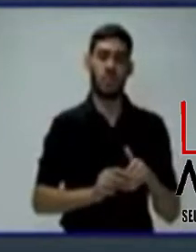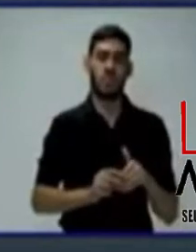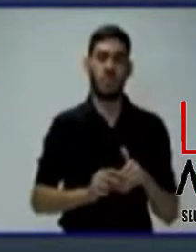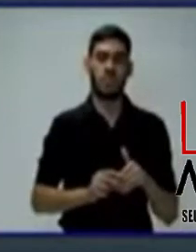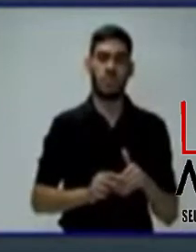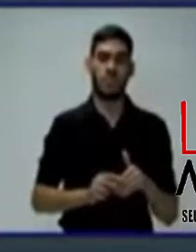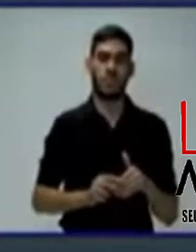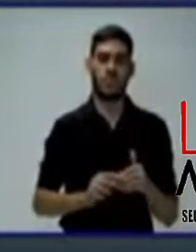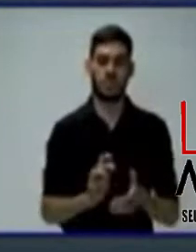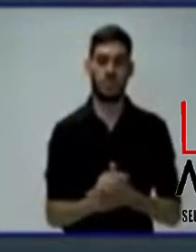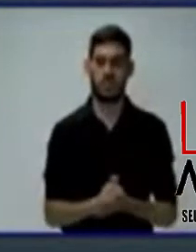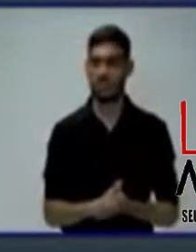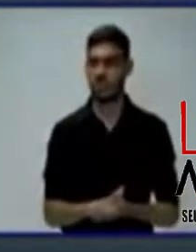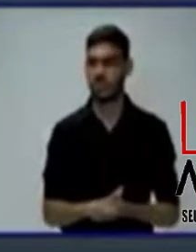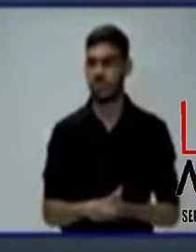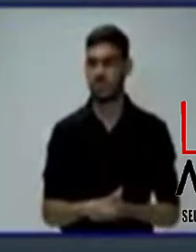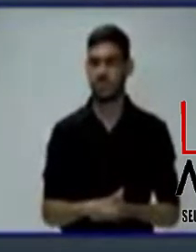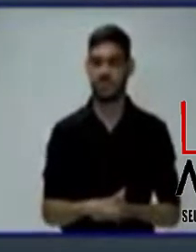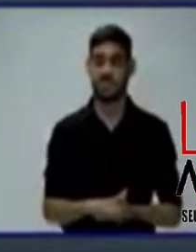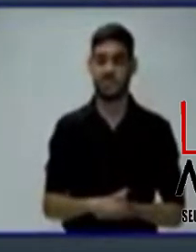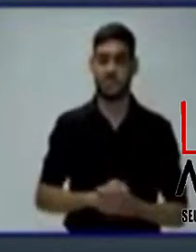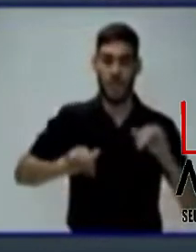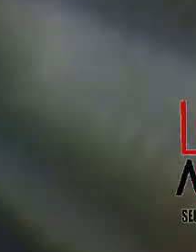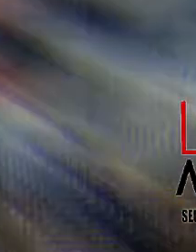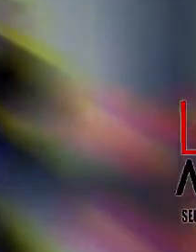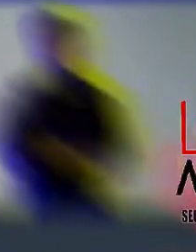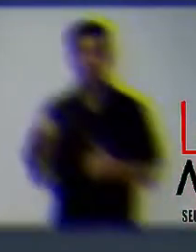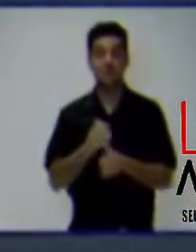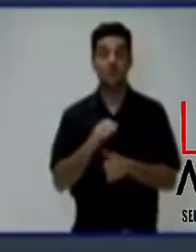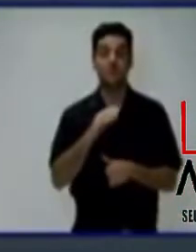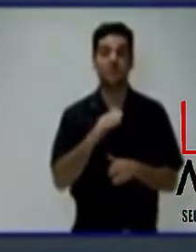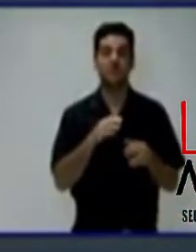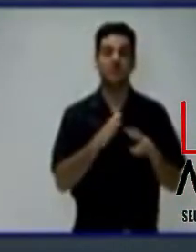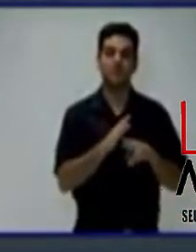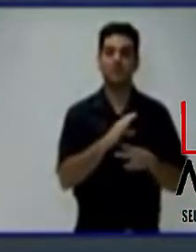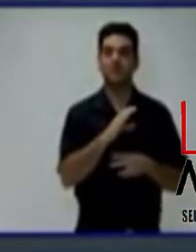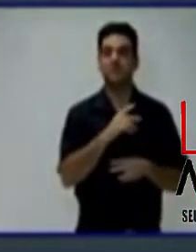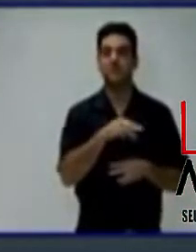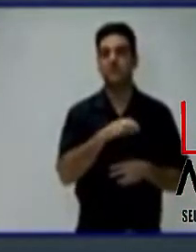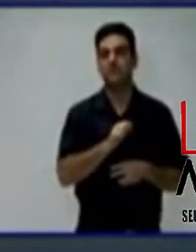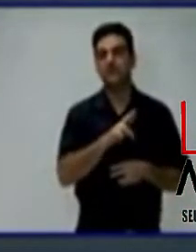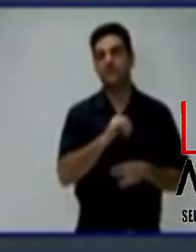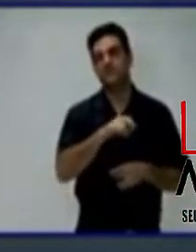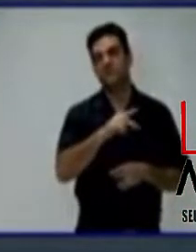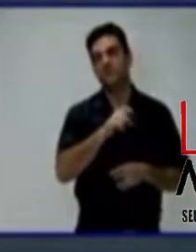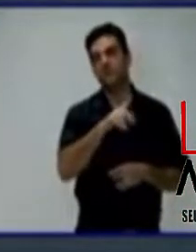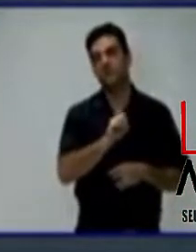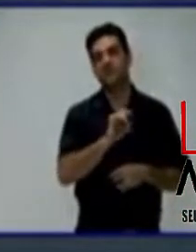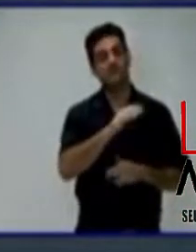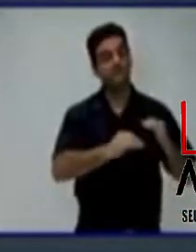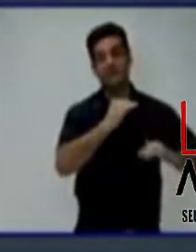proferidos. Essa é a proclamação. Finito? Coligação Martinópolis cada